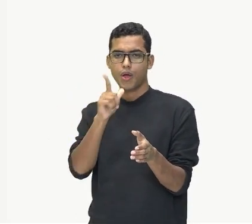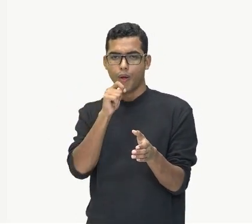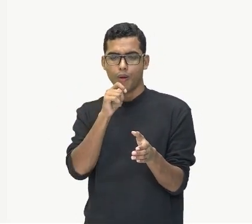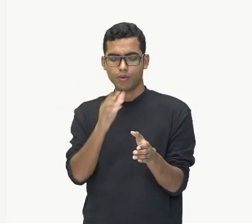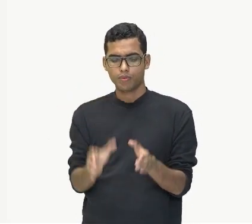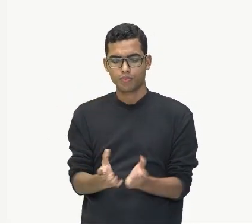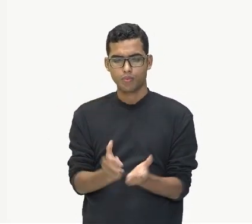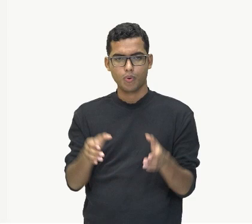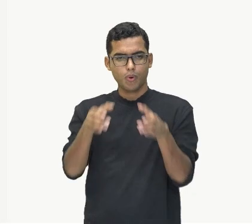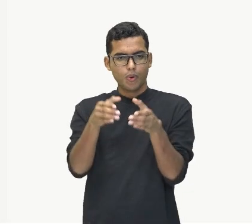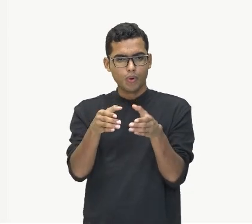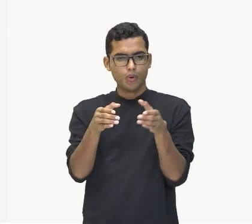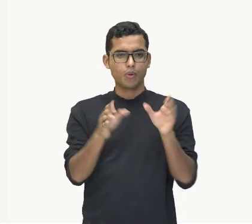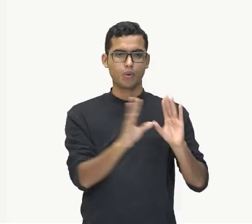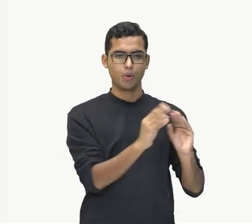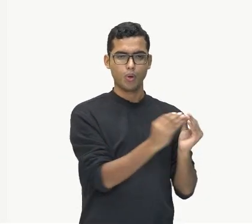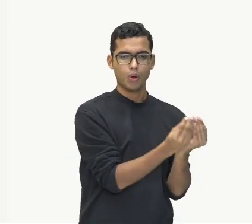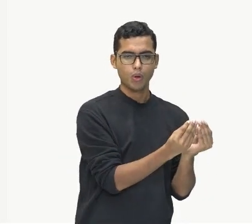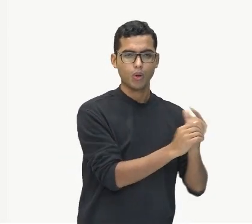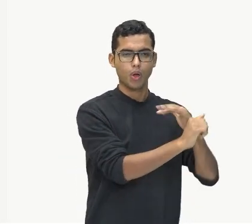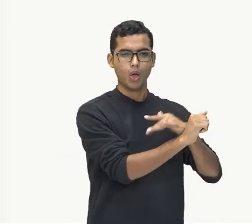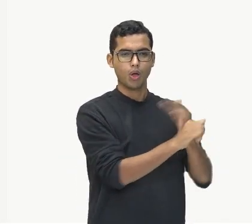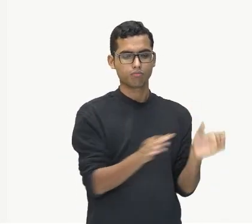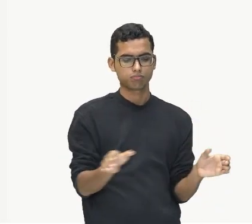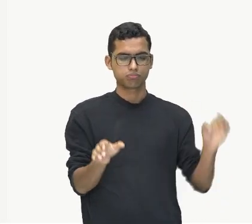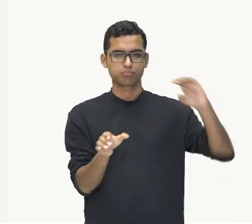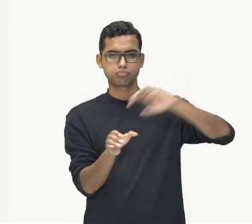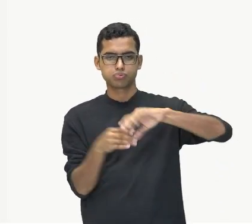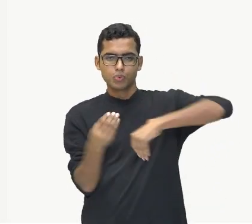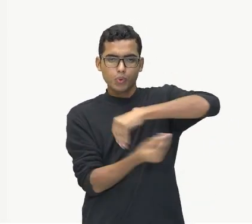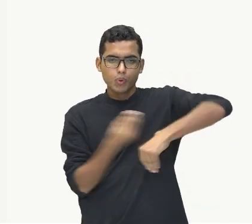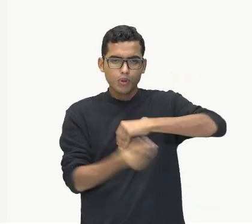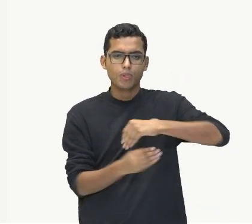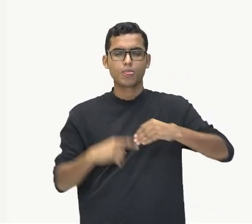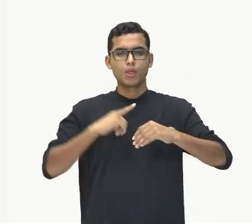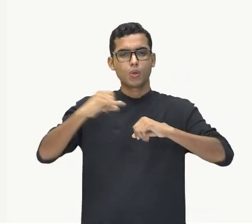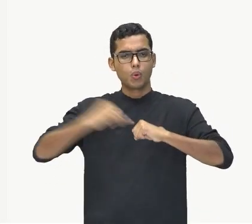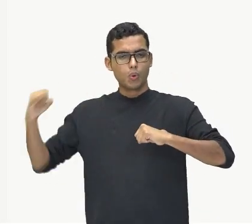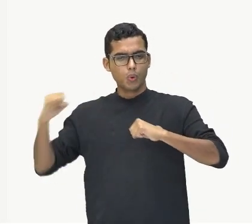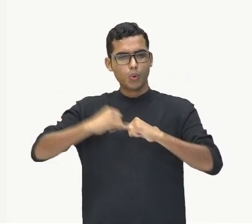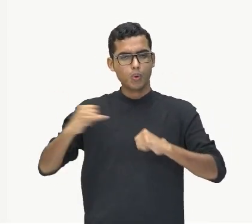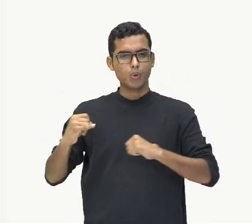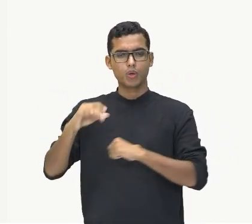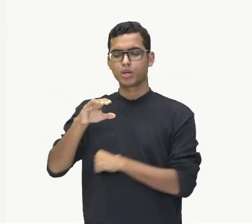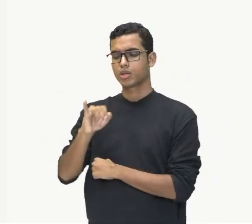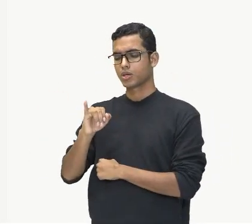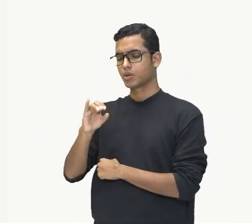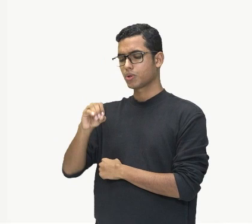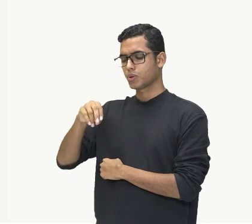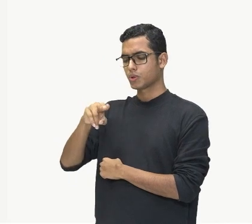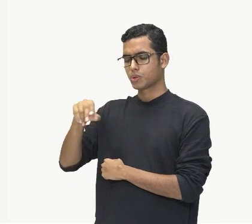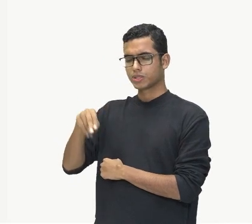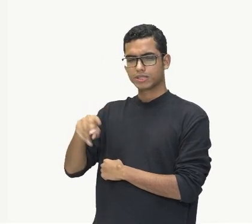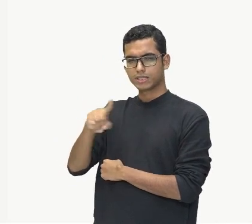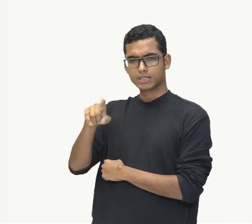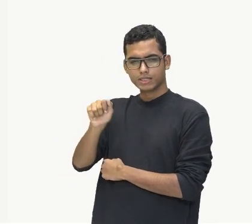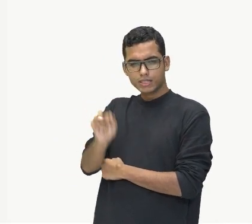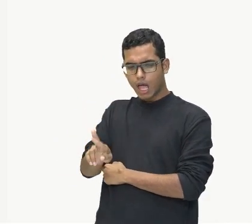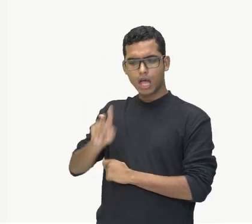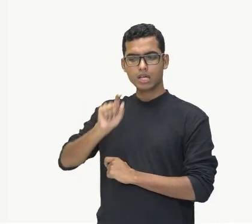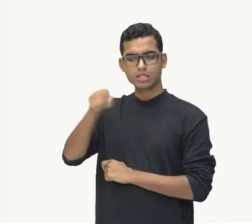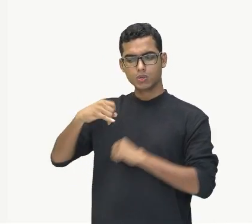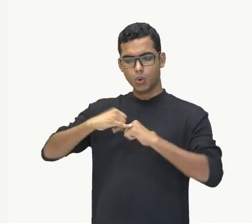é ionizar? Ionizar, gente, é um processo químico onde